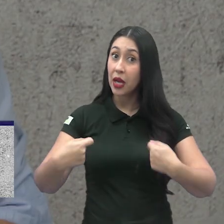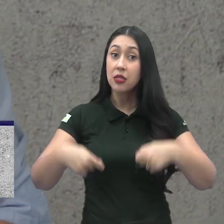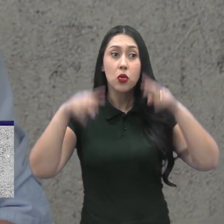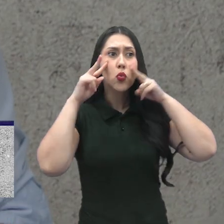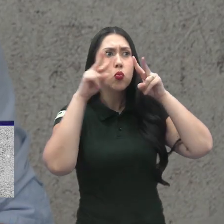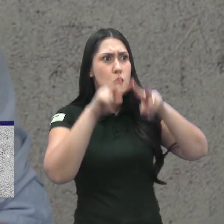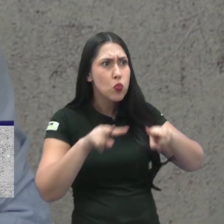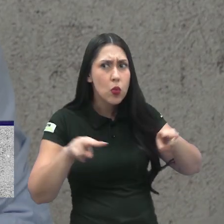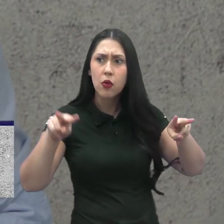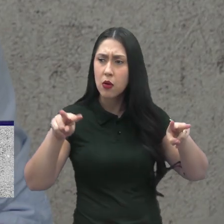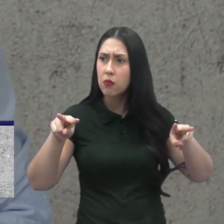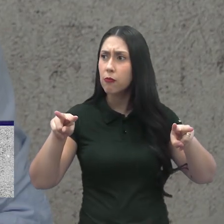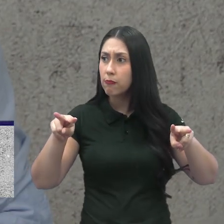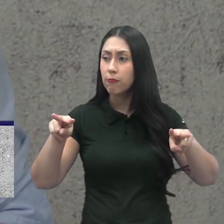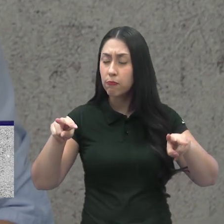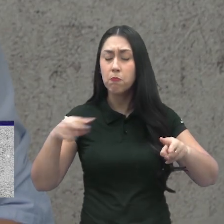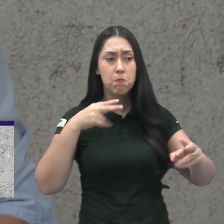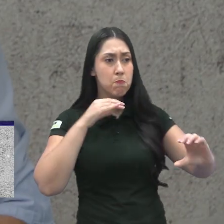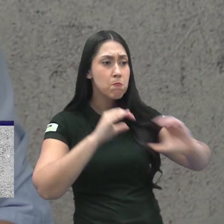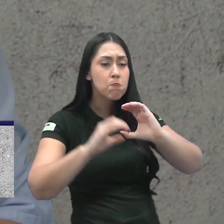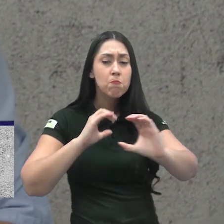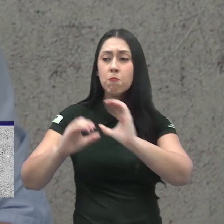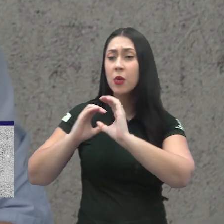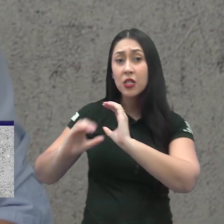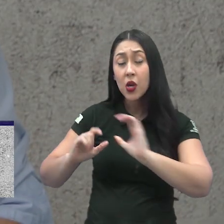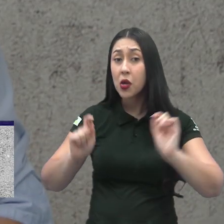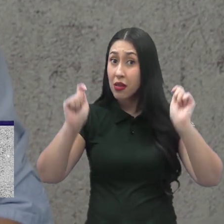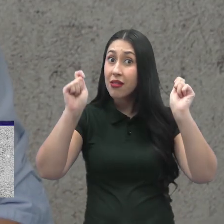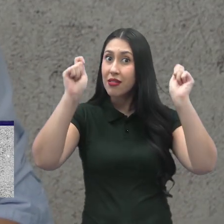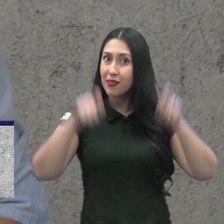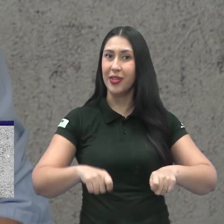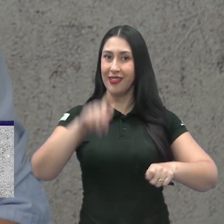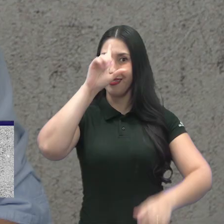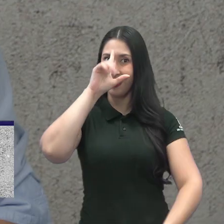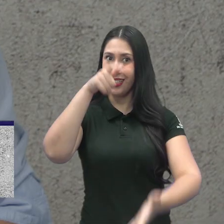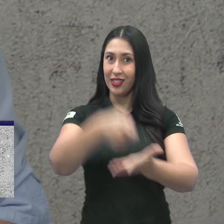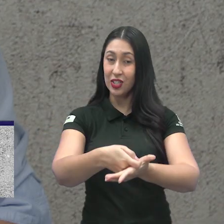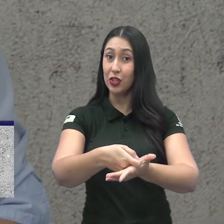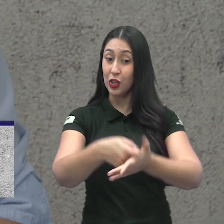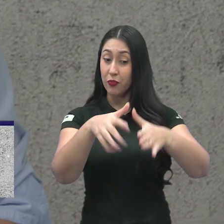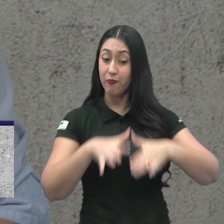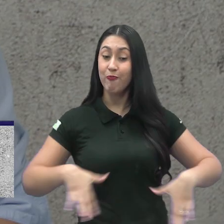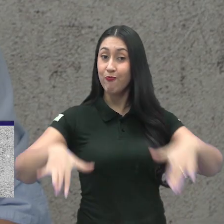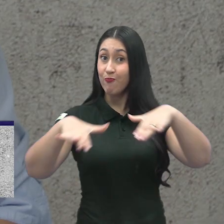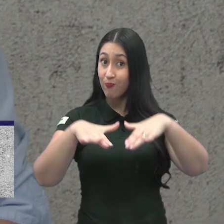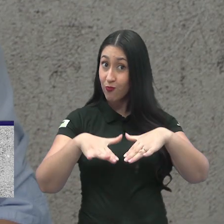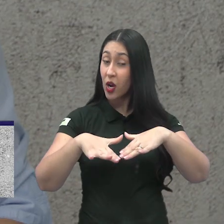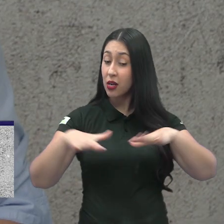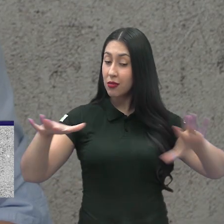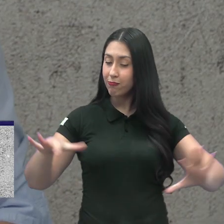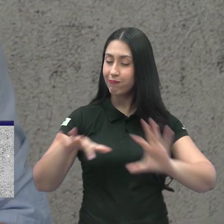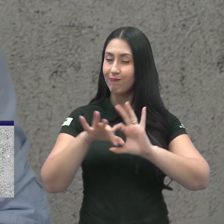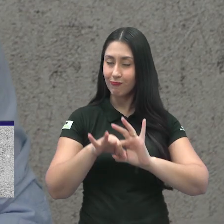visão global, né? Boa comunicação e capacidade de tomar decisões em um mercado cada